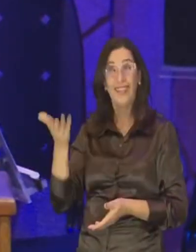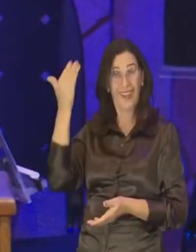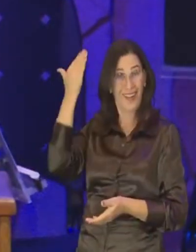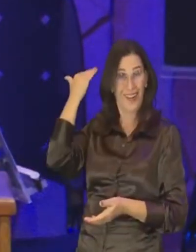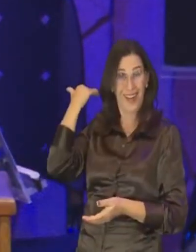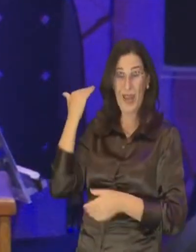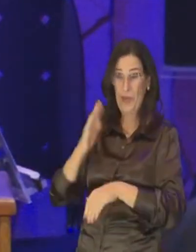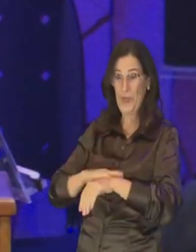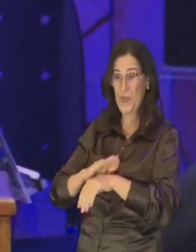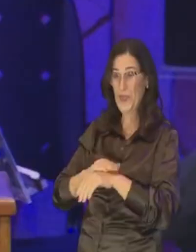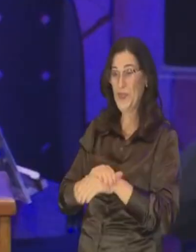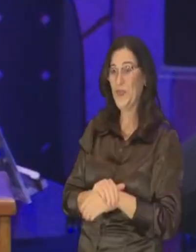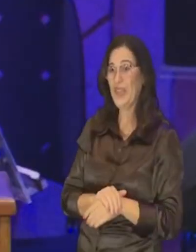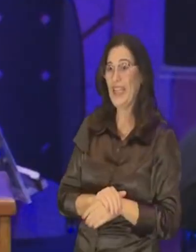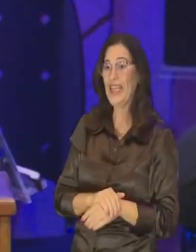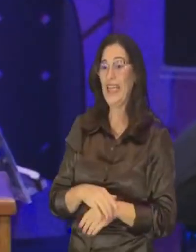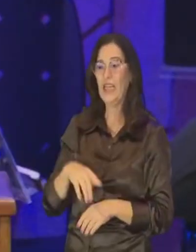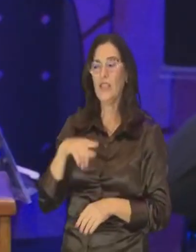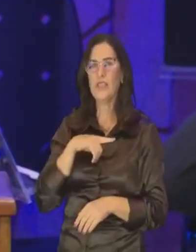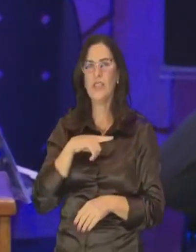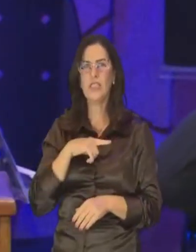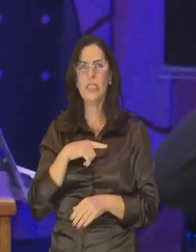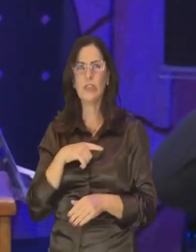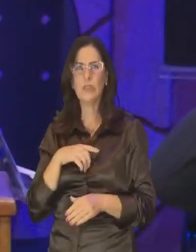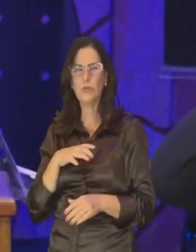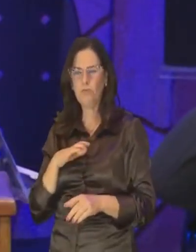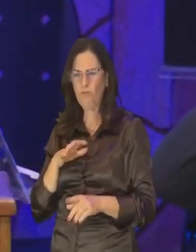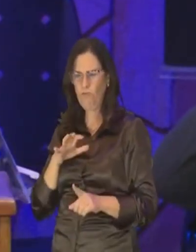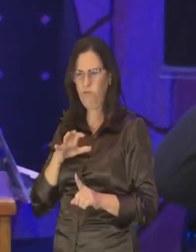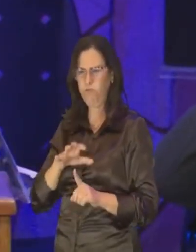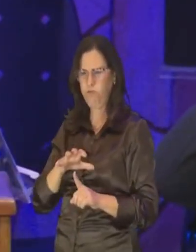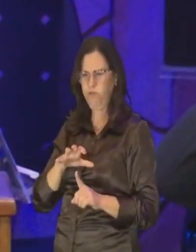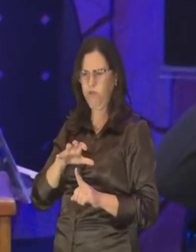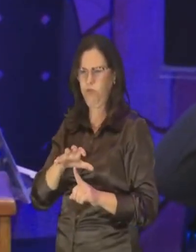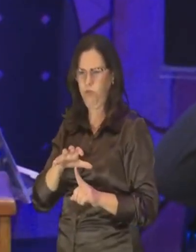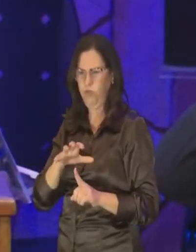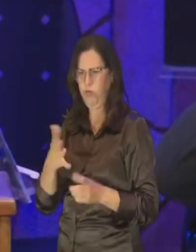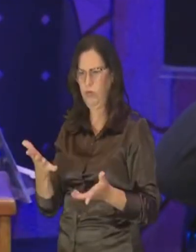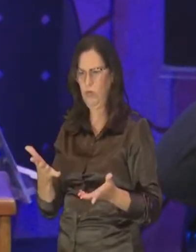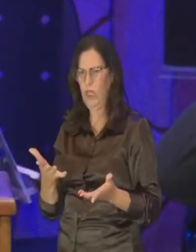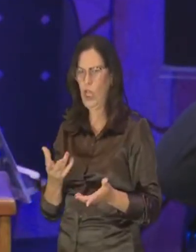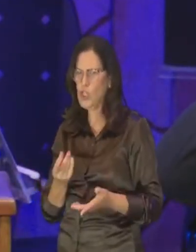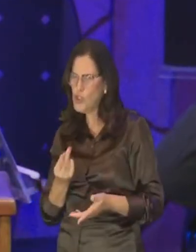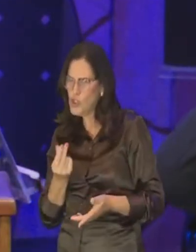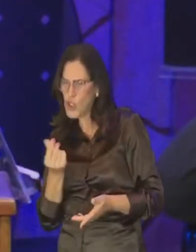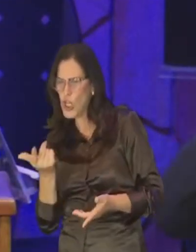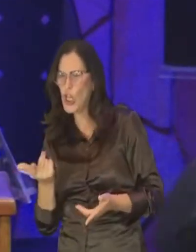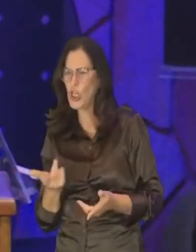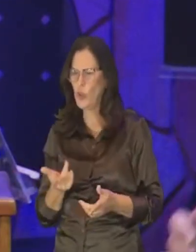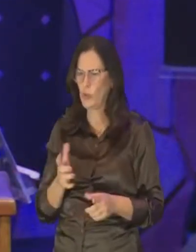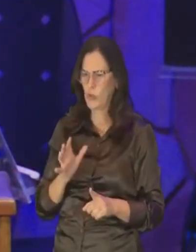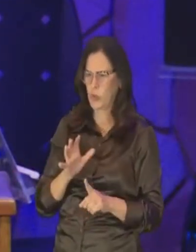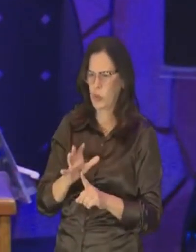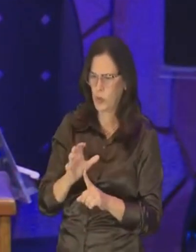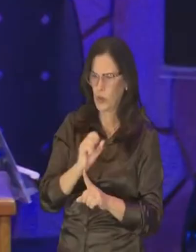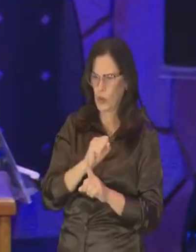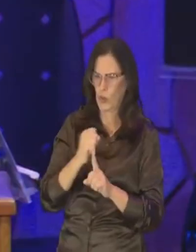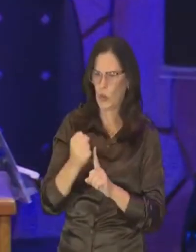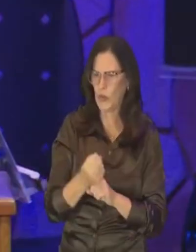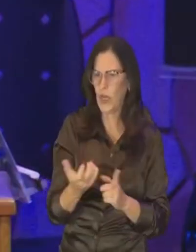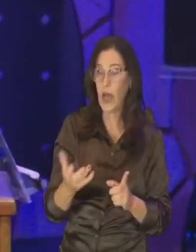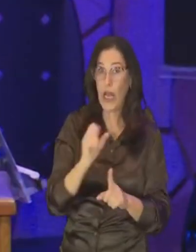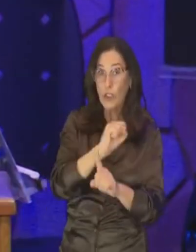época existia uma pressão considerável, uma pressão econômica, uma pressão social.